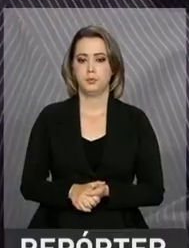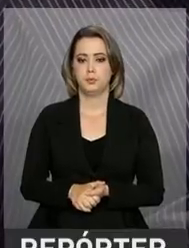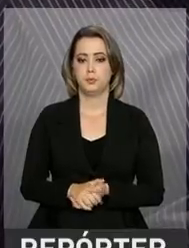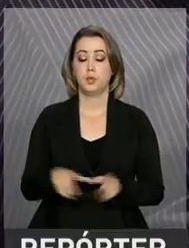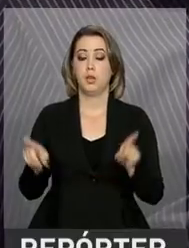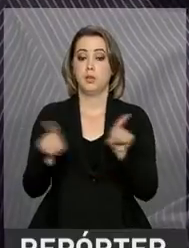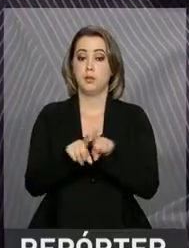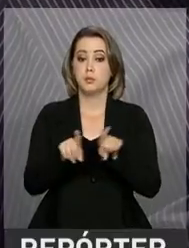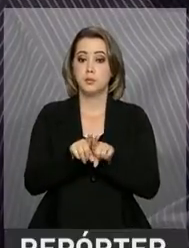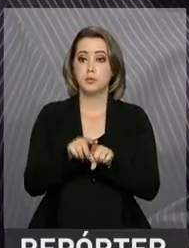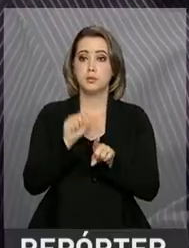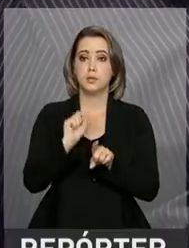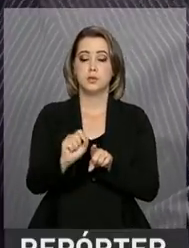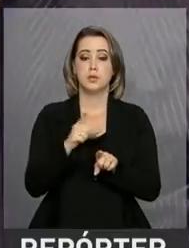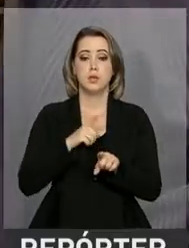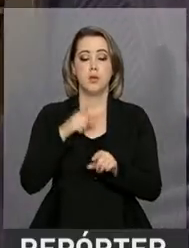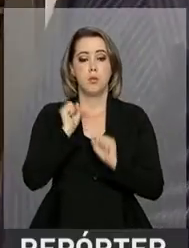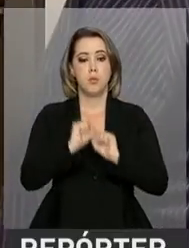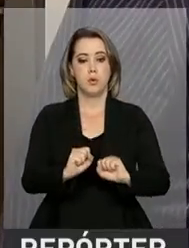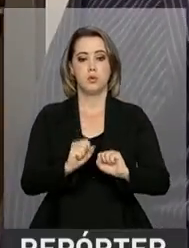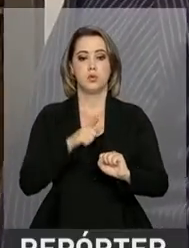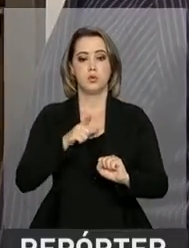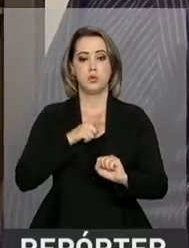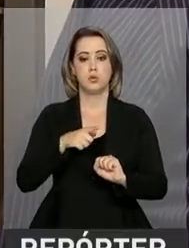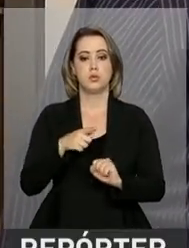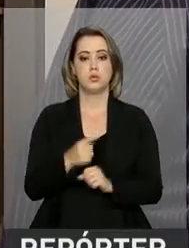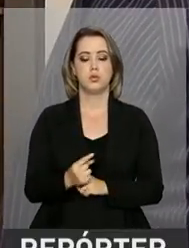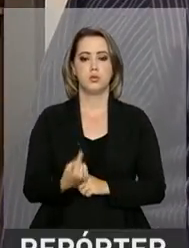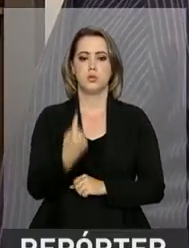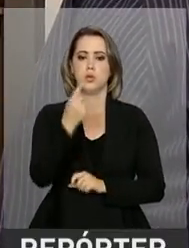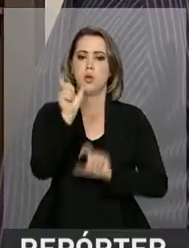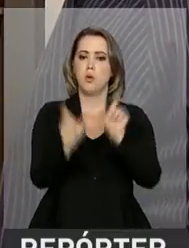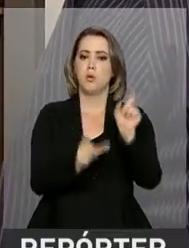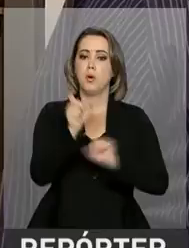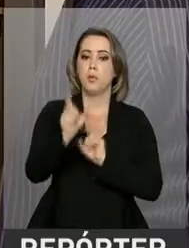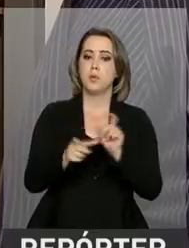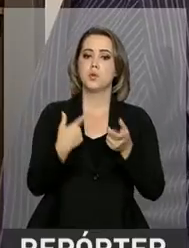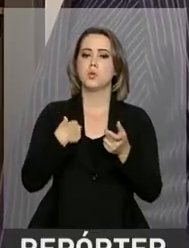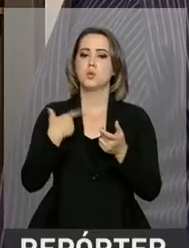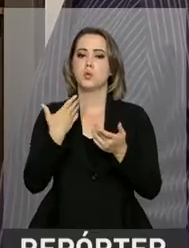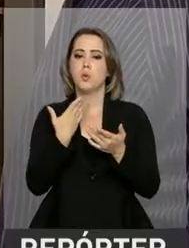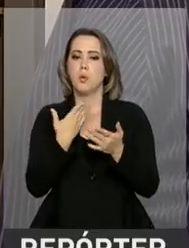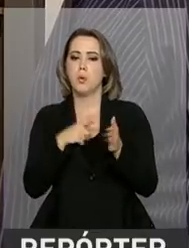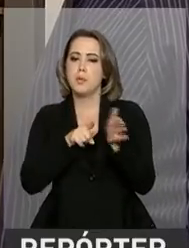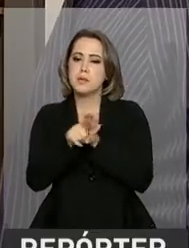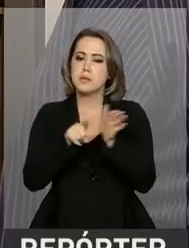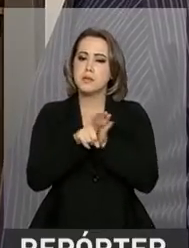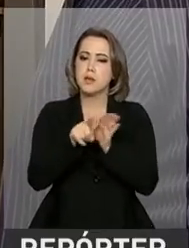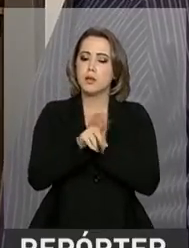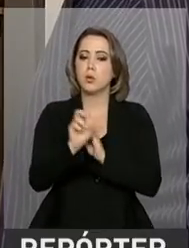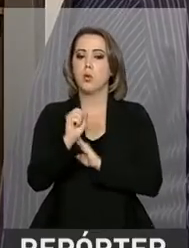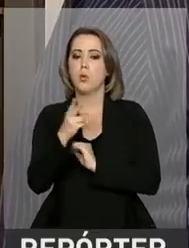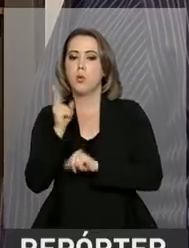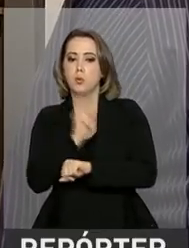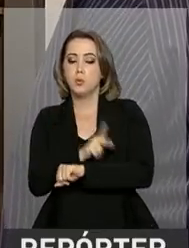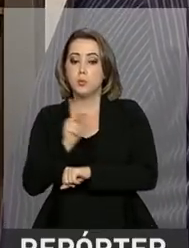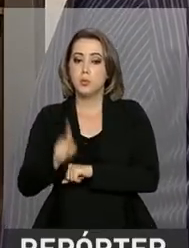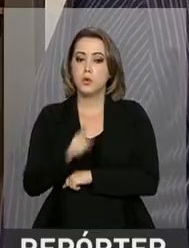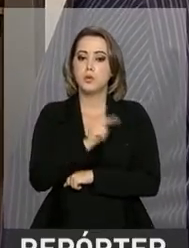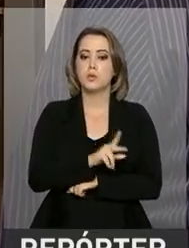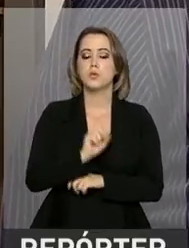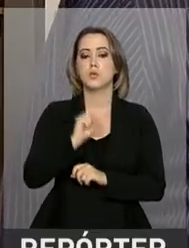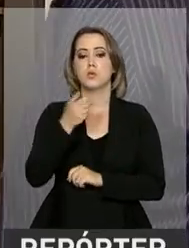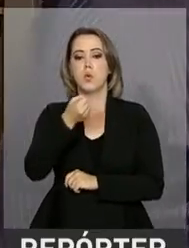E também, você pode ter um usuário mais especializado, um pesquisador, um professor, um